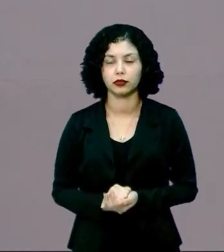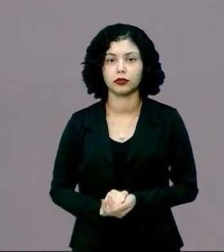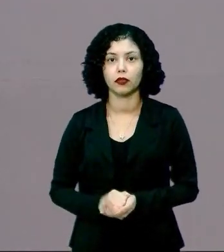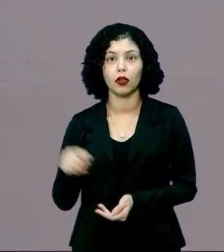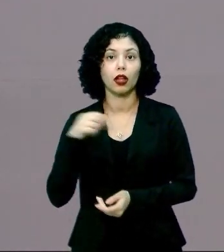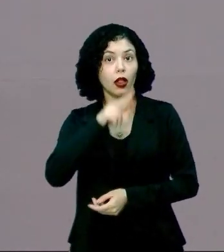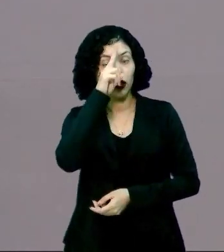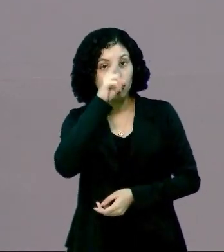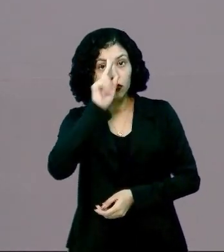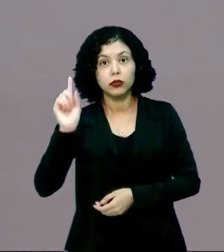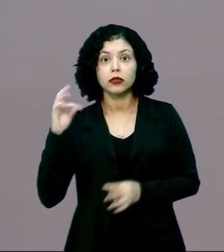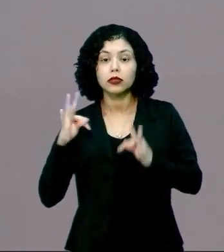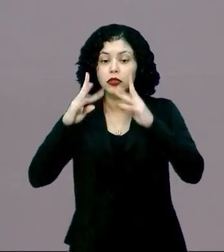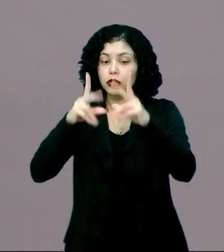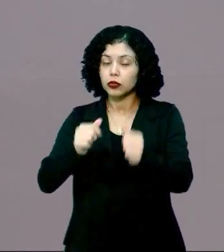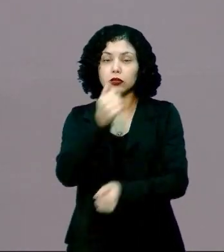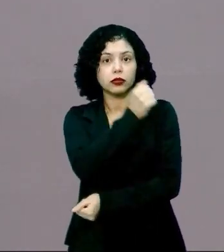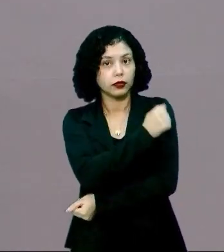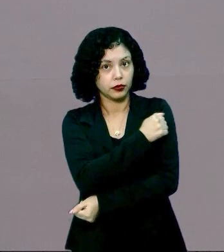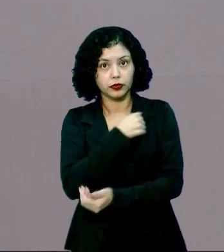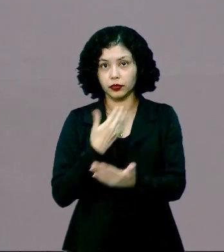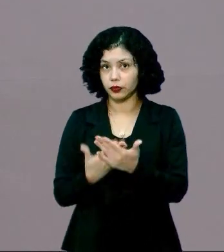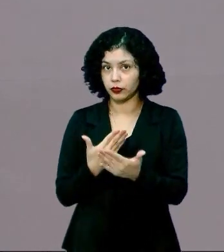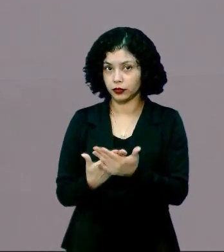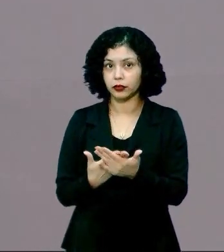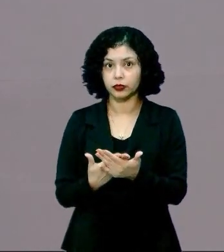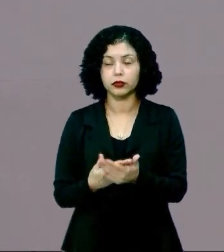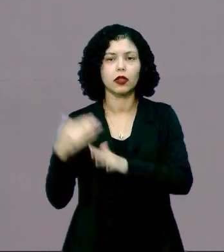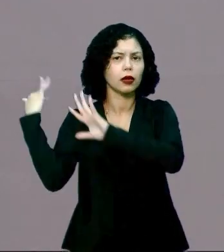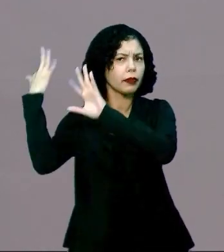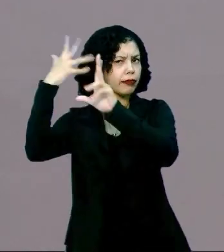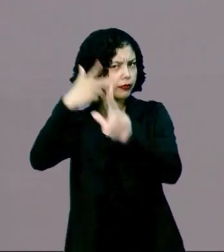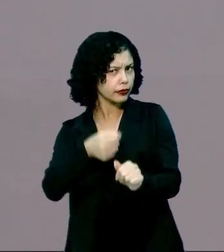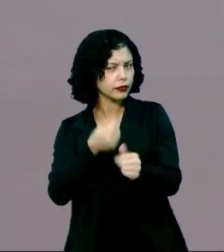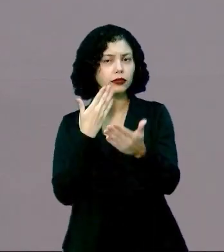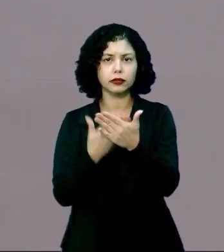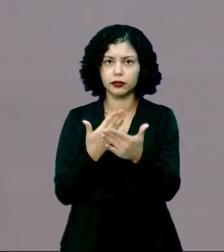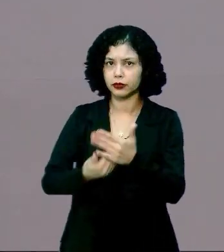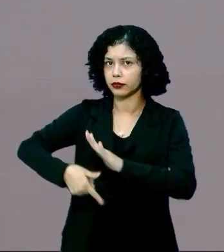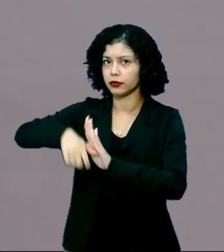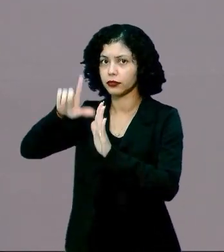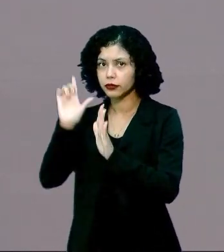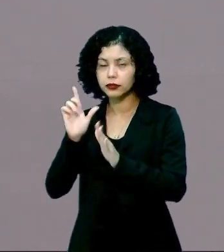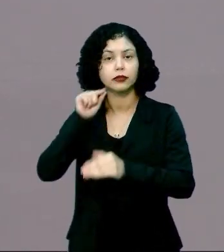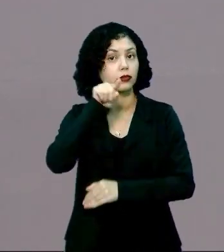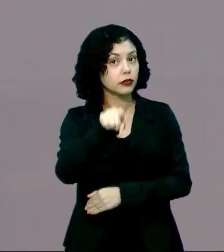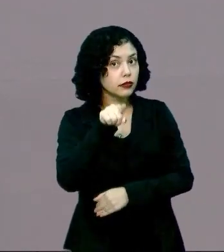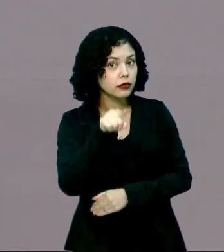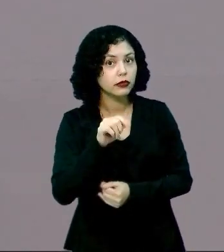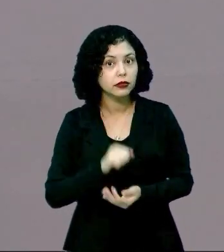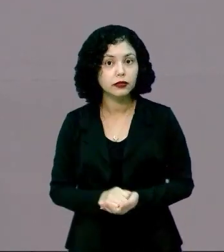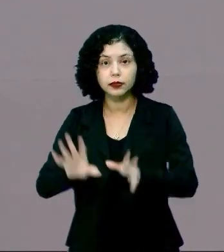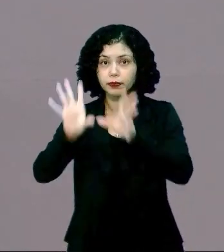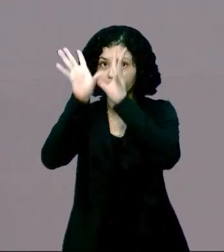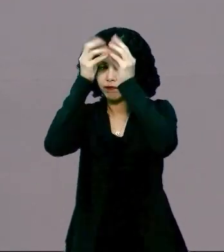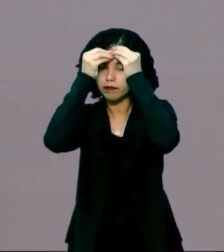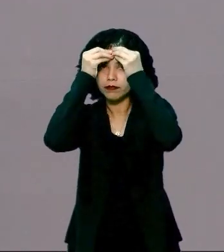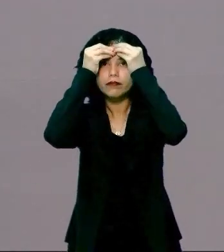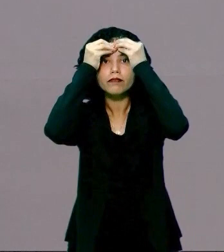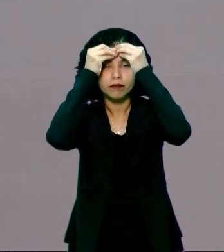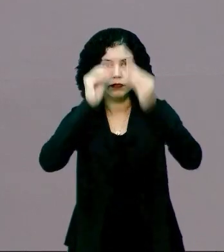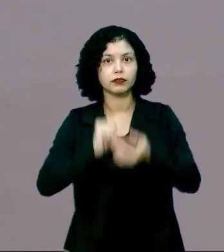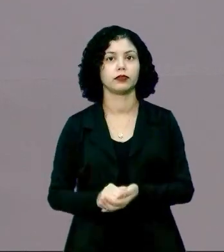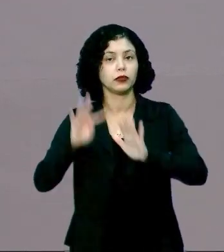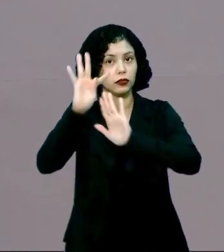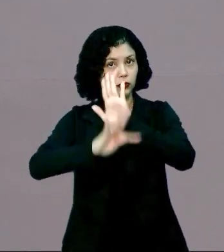que em todas as aulas nós faremos sempre um relembrando das aulas anteriores, para que vocês fixem na mente